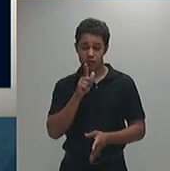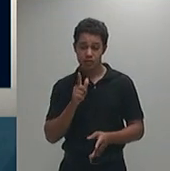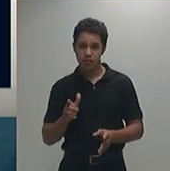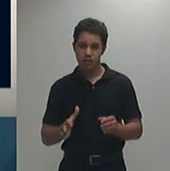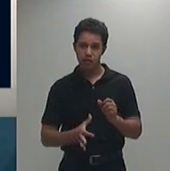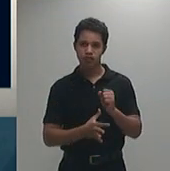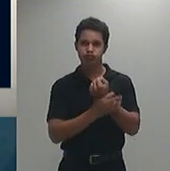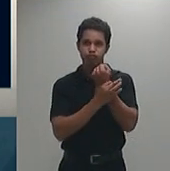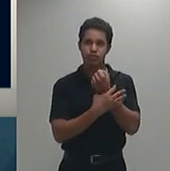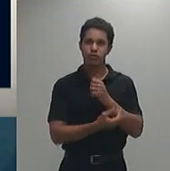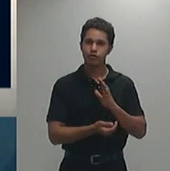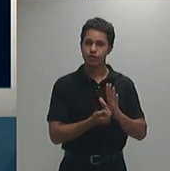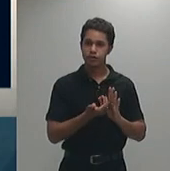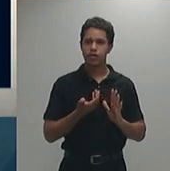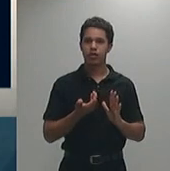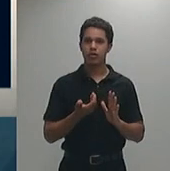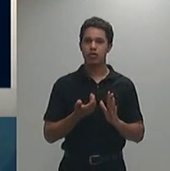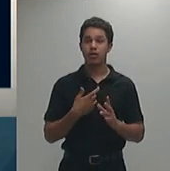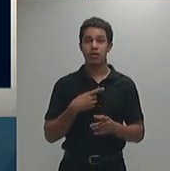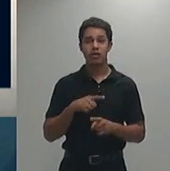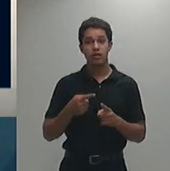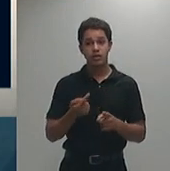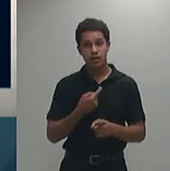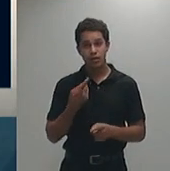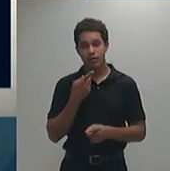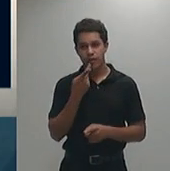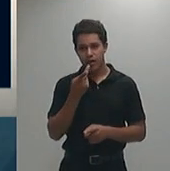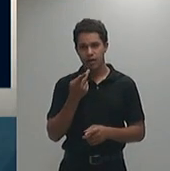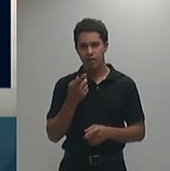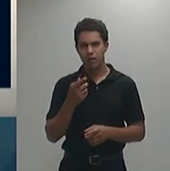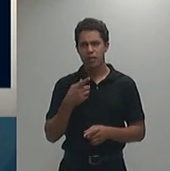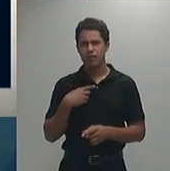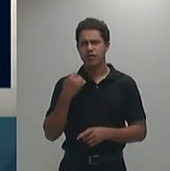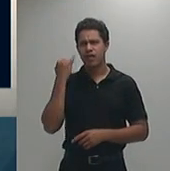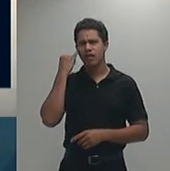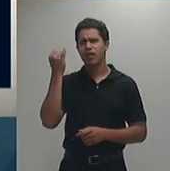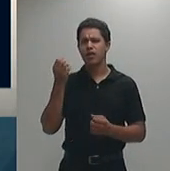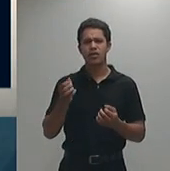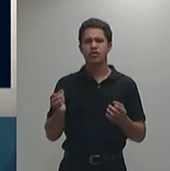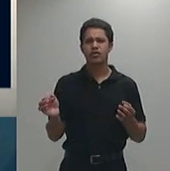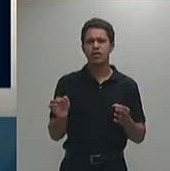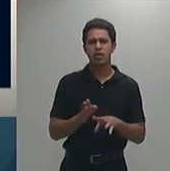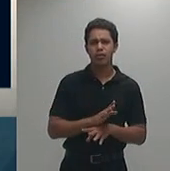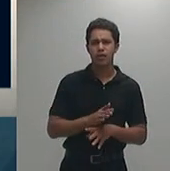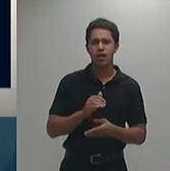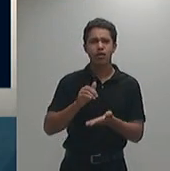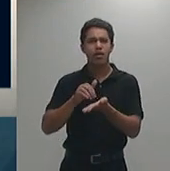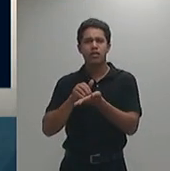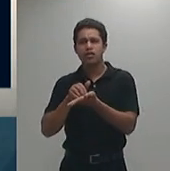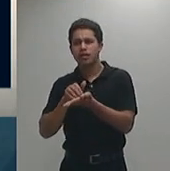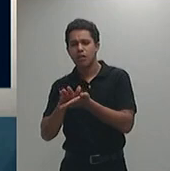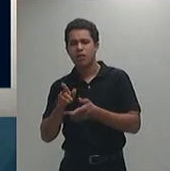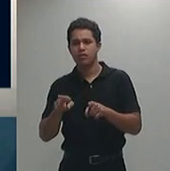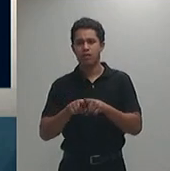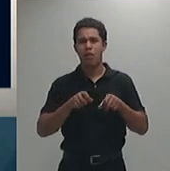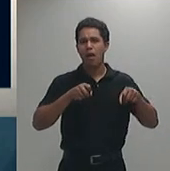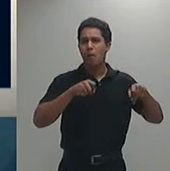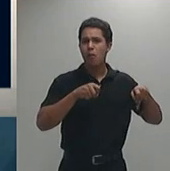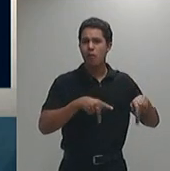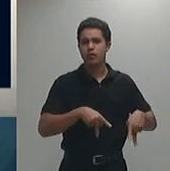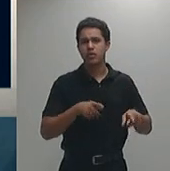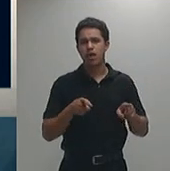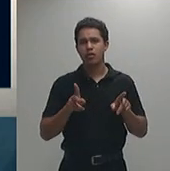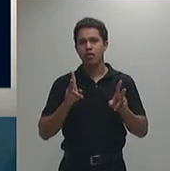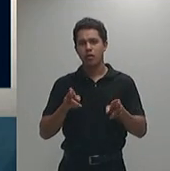ainda na hipótese de término do prazo daquele prazo concedido a demitidos e aposentados nos termos do artigo 30